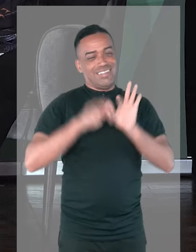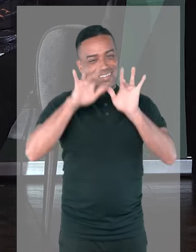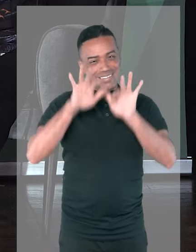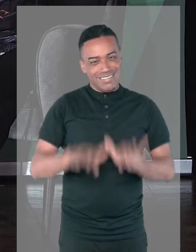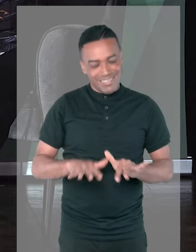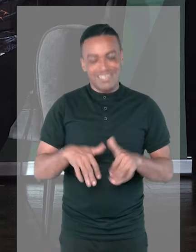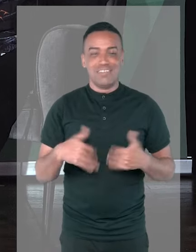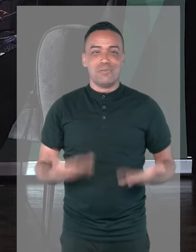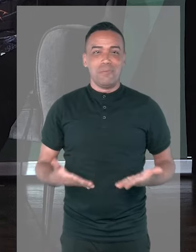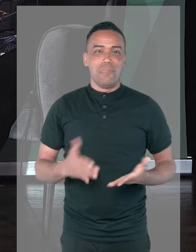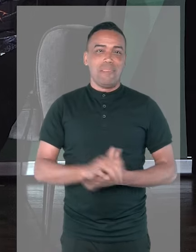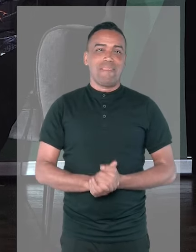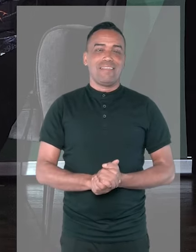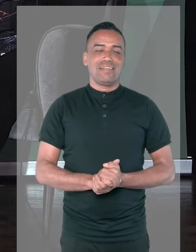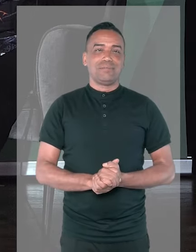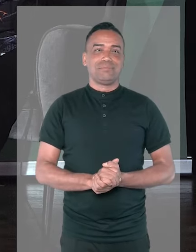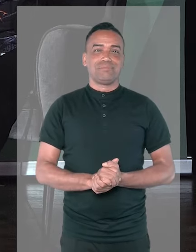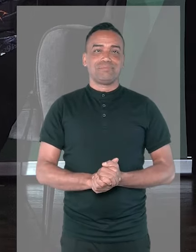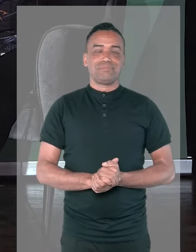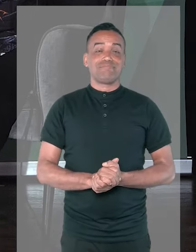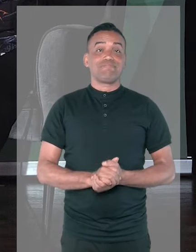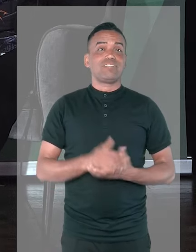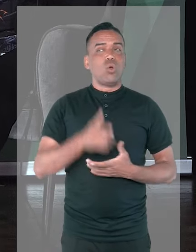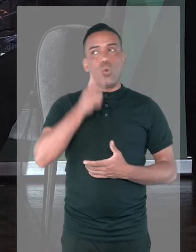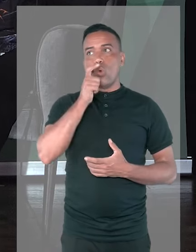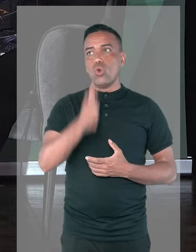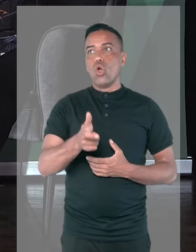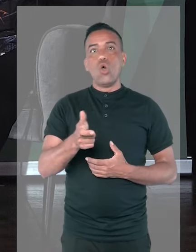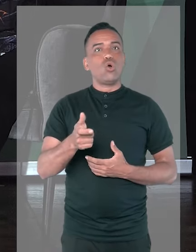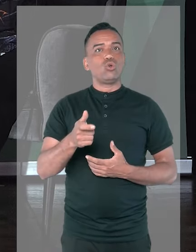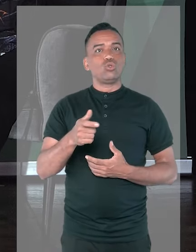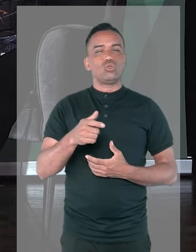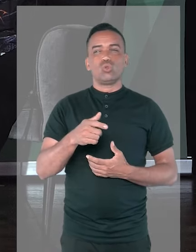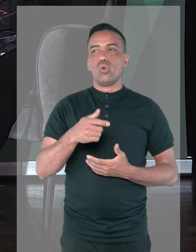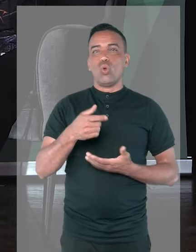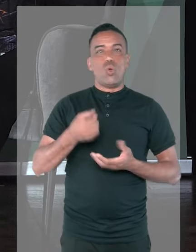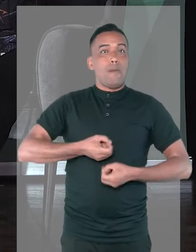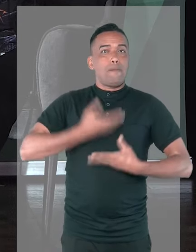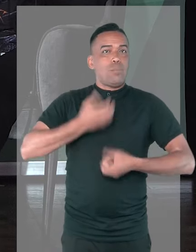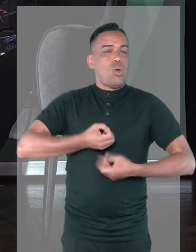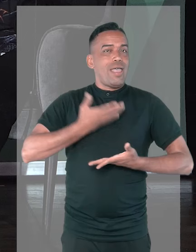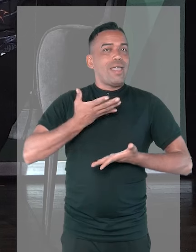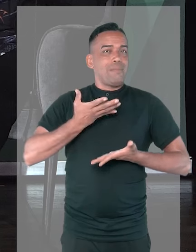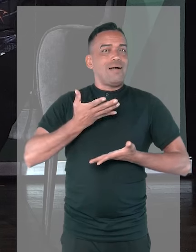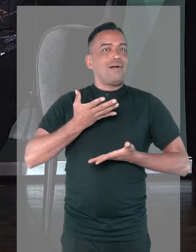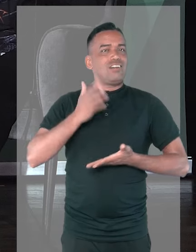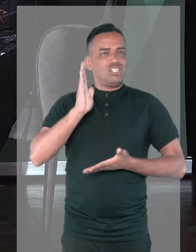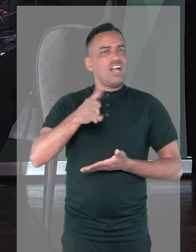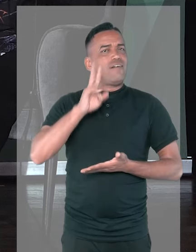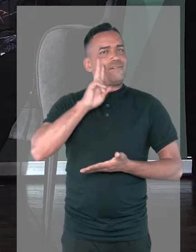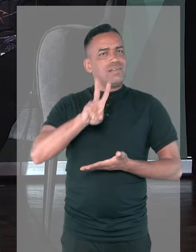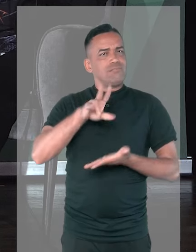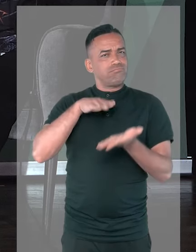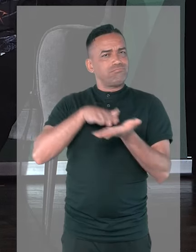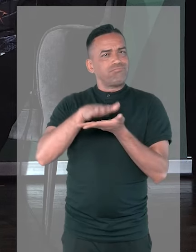tudo que está ali. E, curiosamente, um dos poemas eu já vi até mesmo